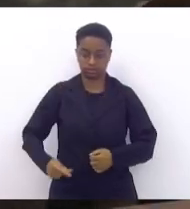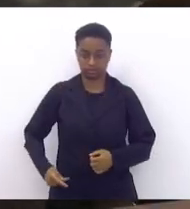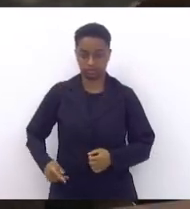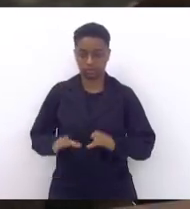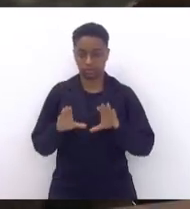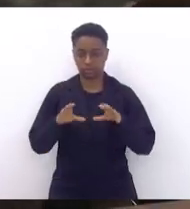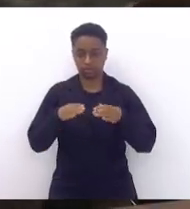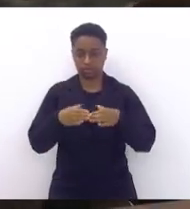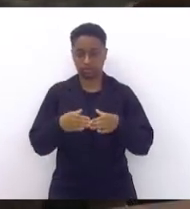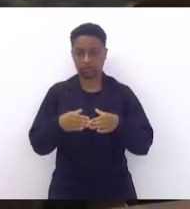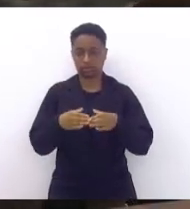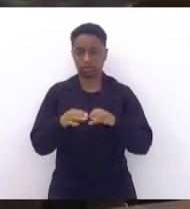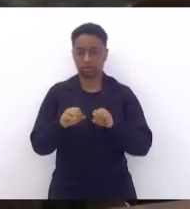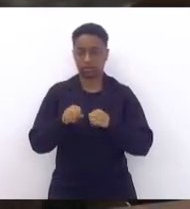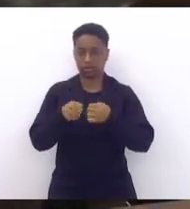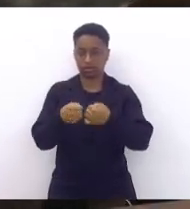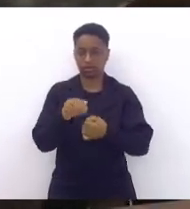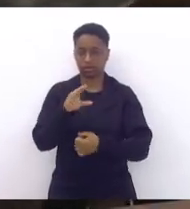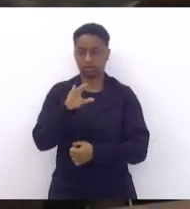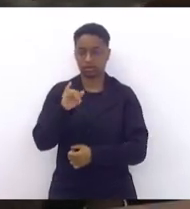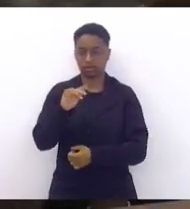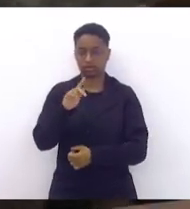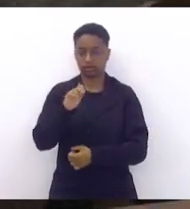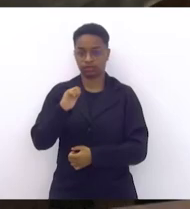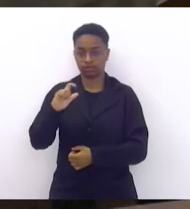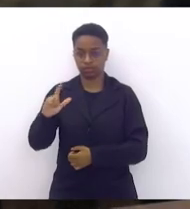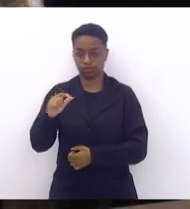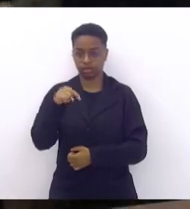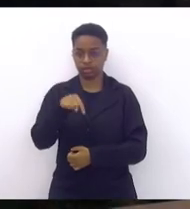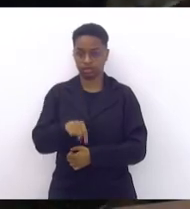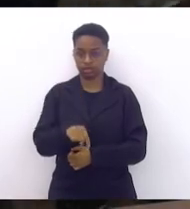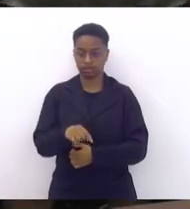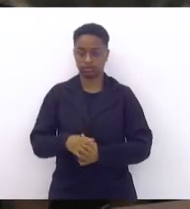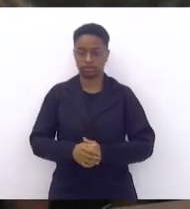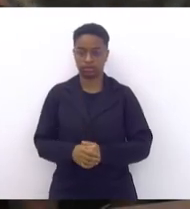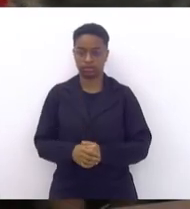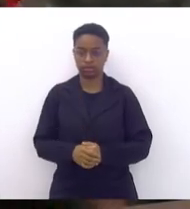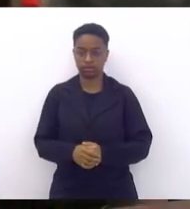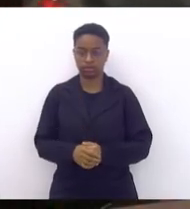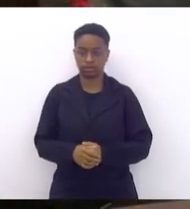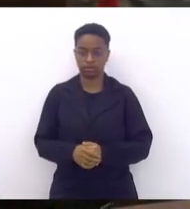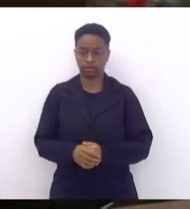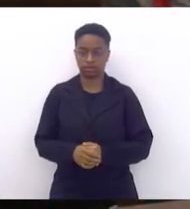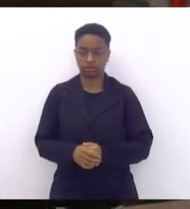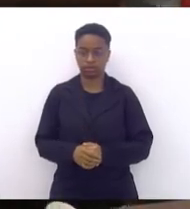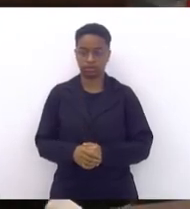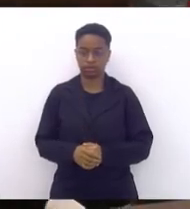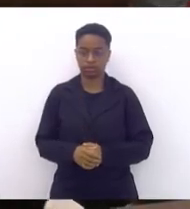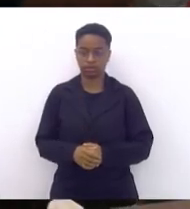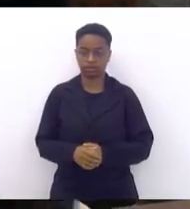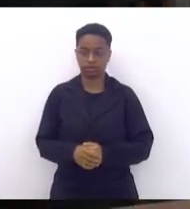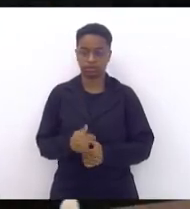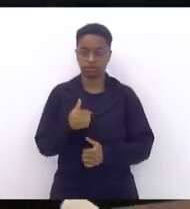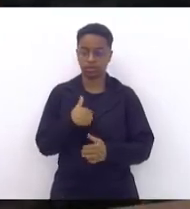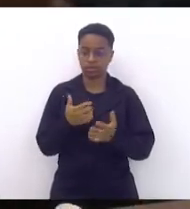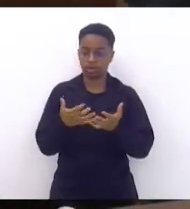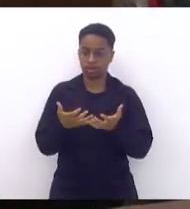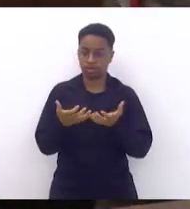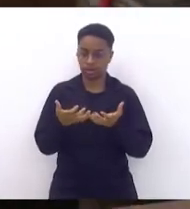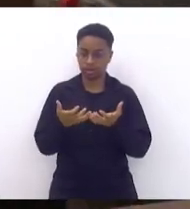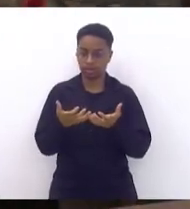da Comissão de Defesa Civil dessa casa. Eu gostaria de que esta